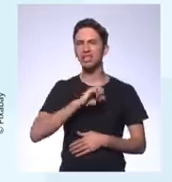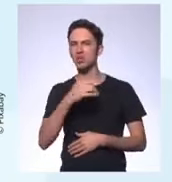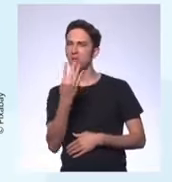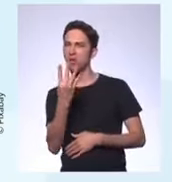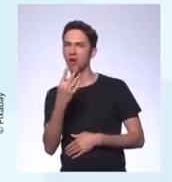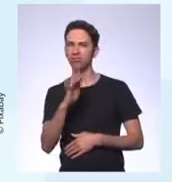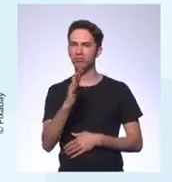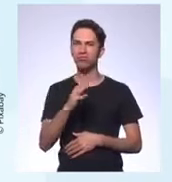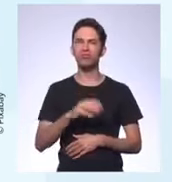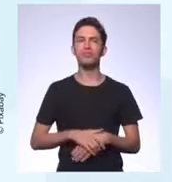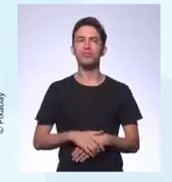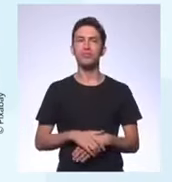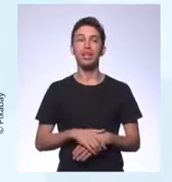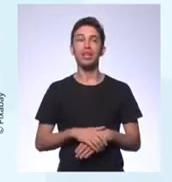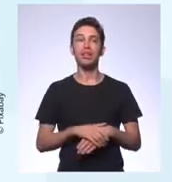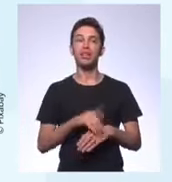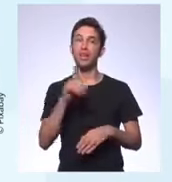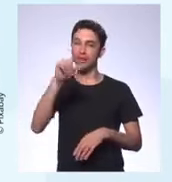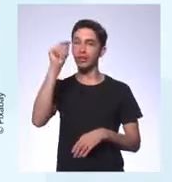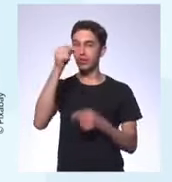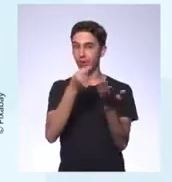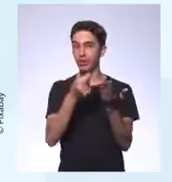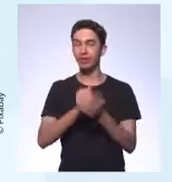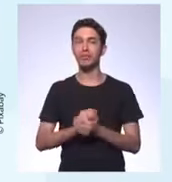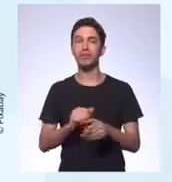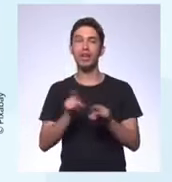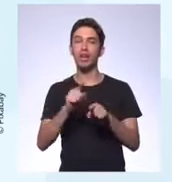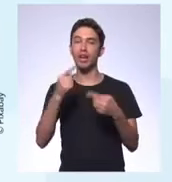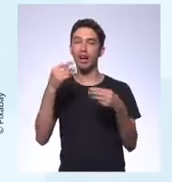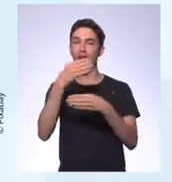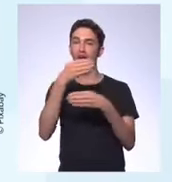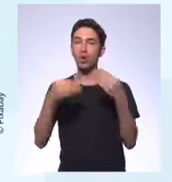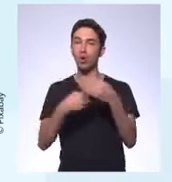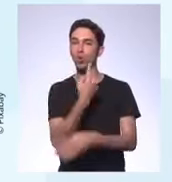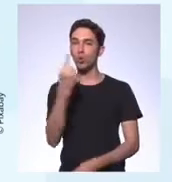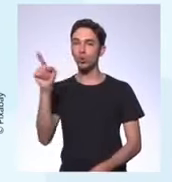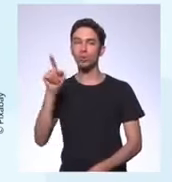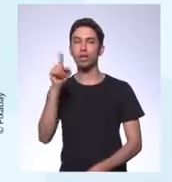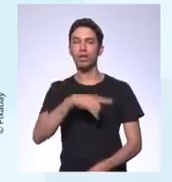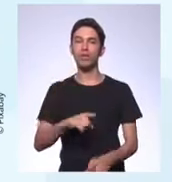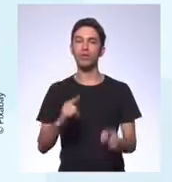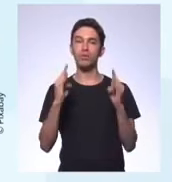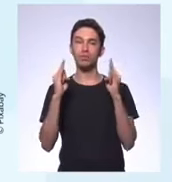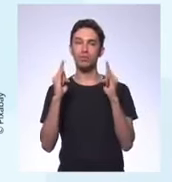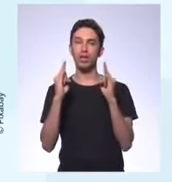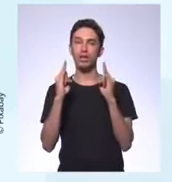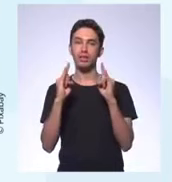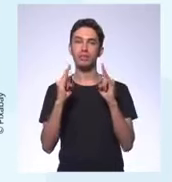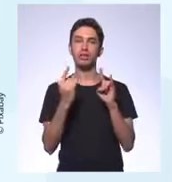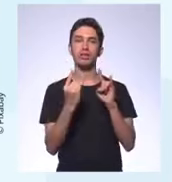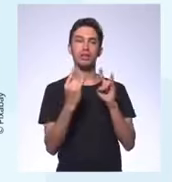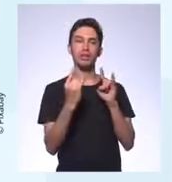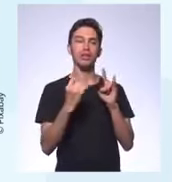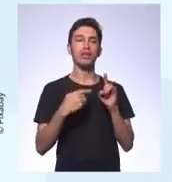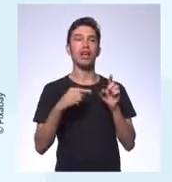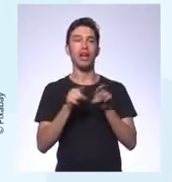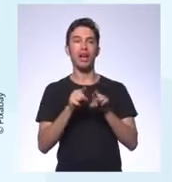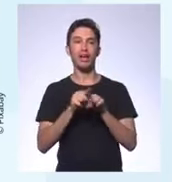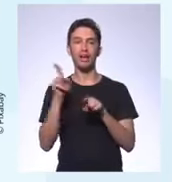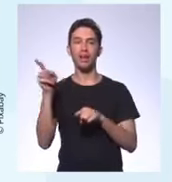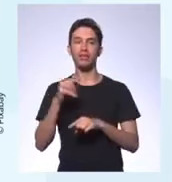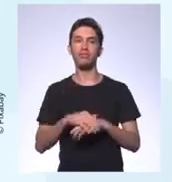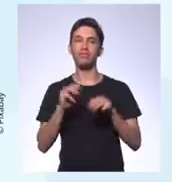E essa foi a imagem escolhida, ok? E a última imagem que é a imagem do MASP, tá? Então,